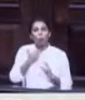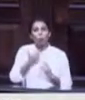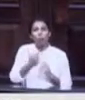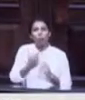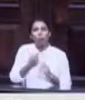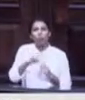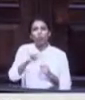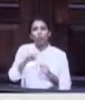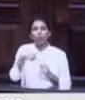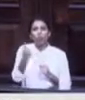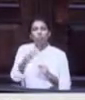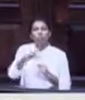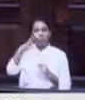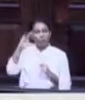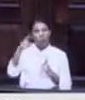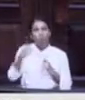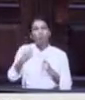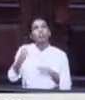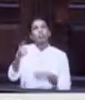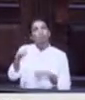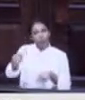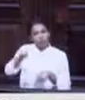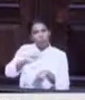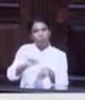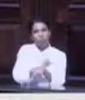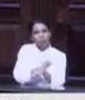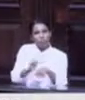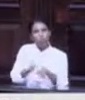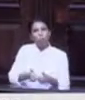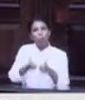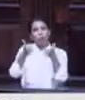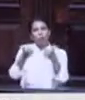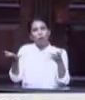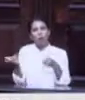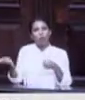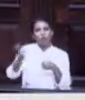projeto para voltar à votação na tarde de hoje. É isso que eu tinha a dizer. Obrigado, senhor presidente.